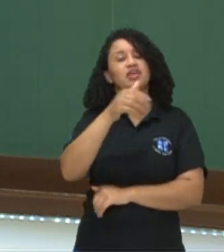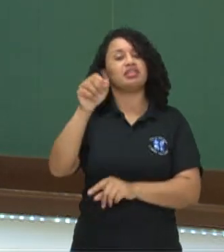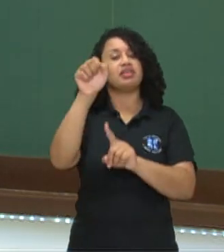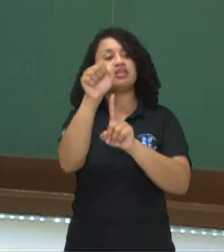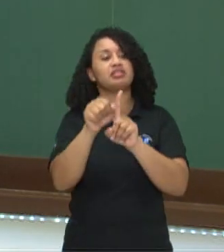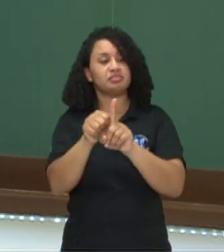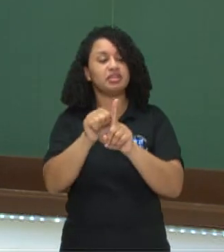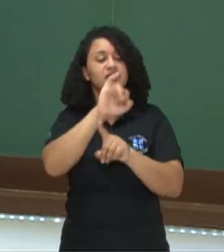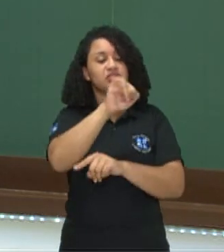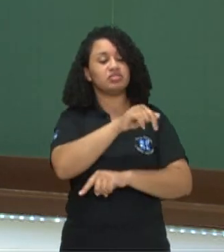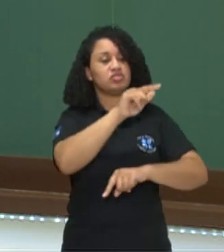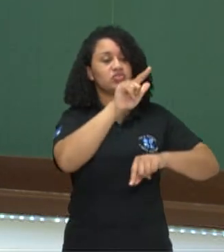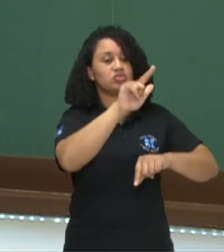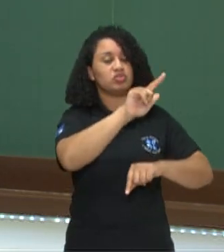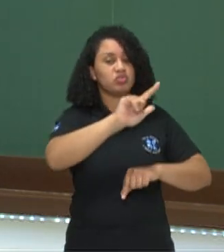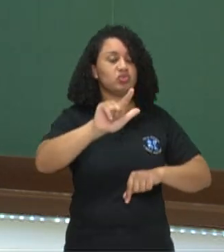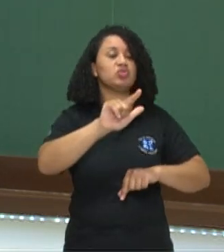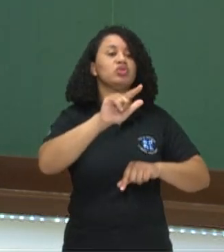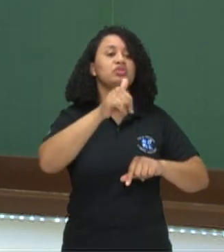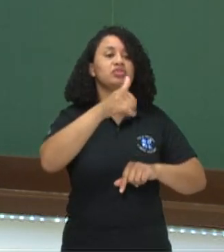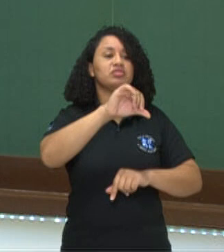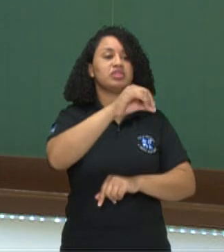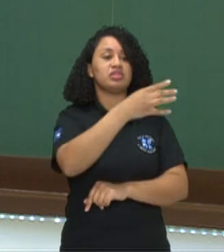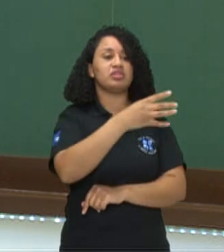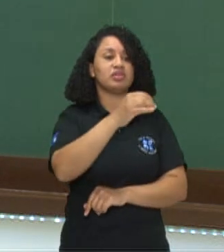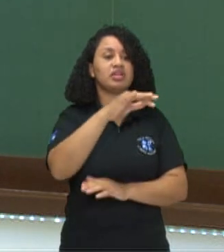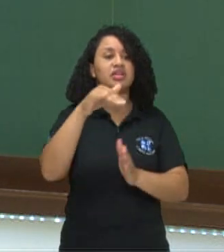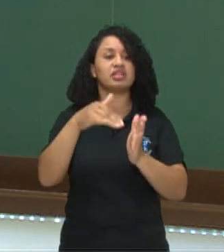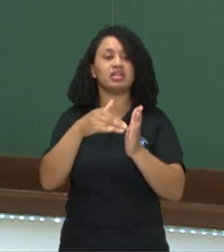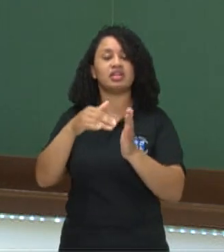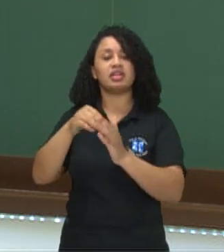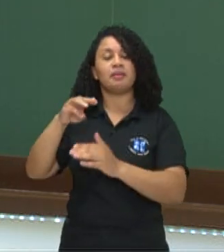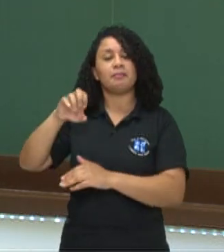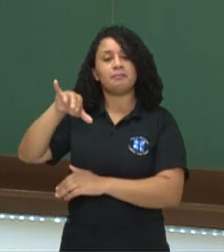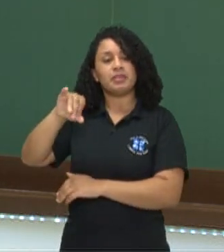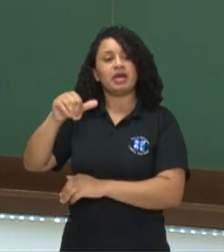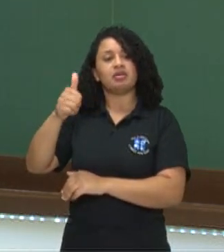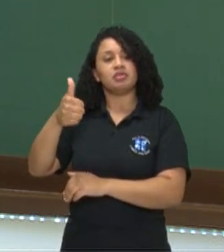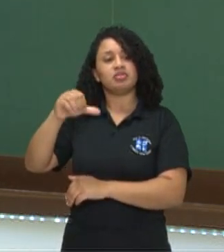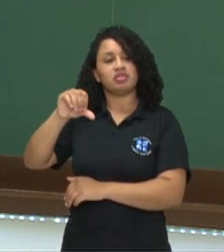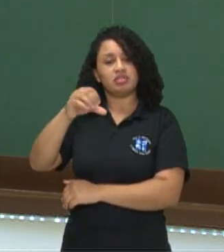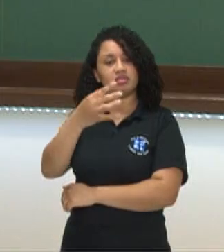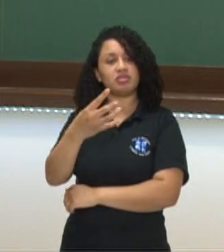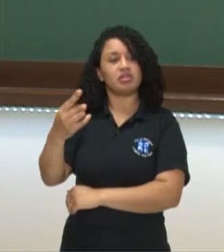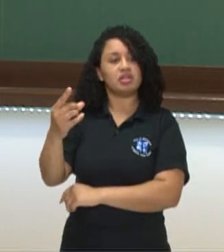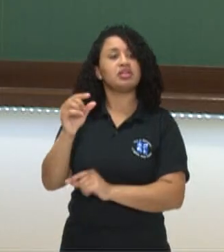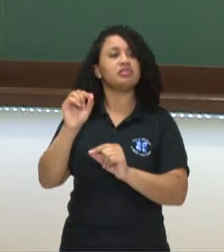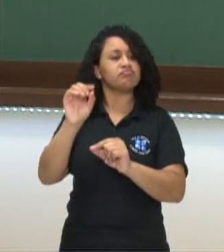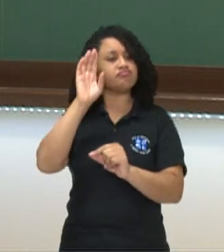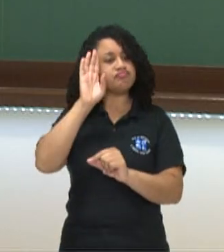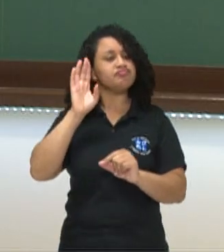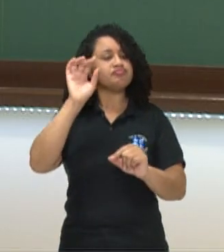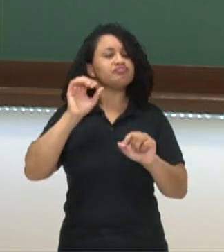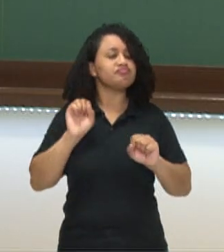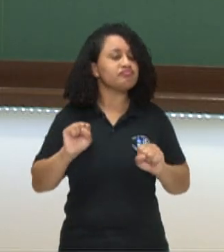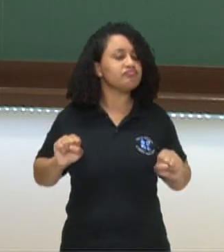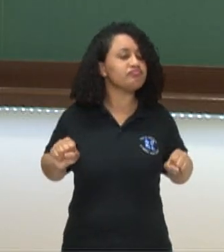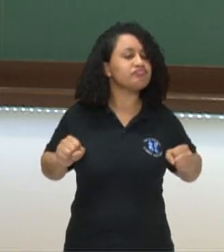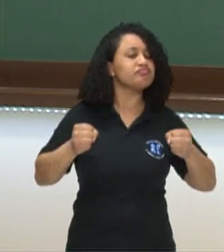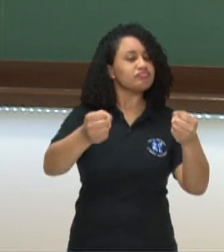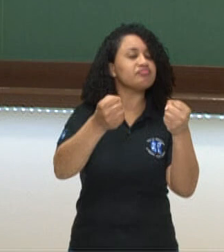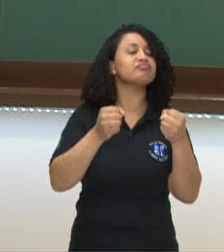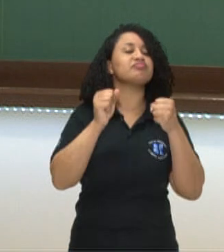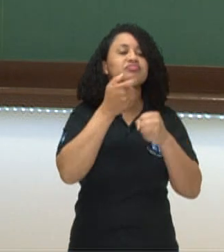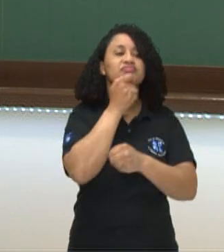entre julho de 1940 e maio de 1941, e o grande destaque aí para a resistência